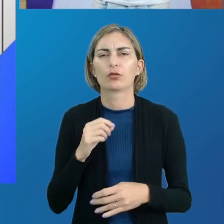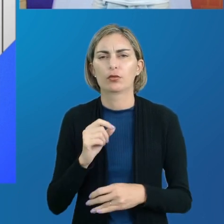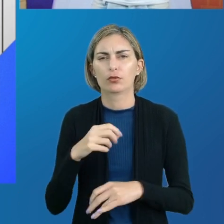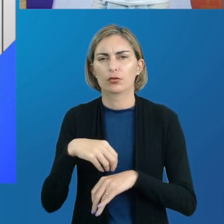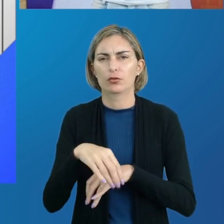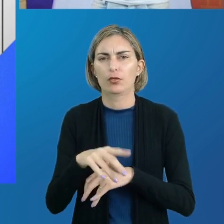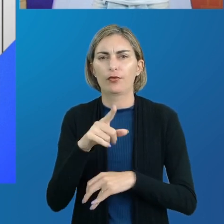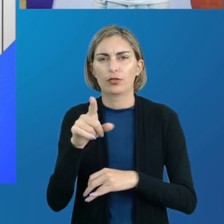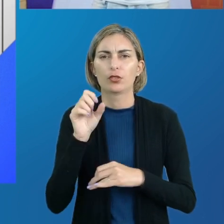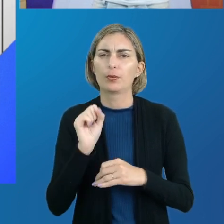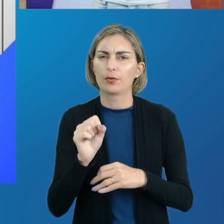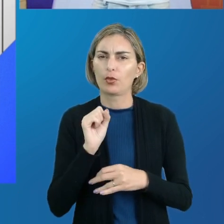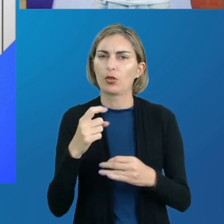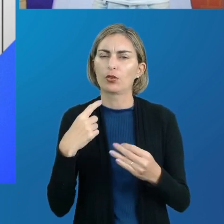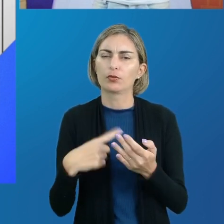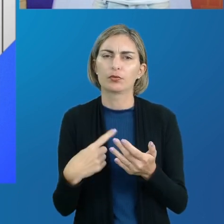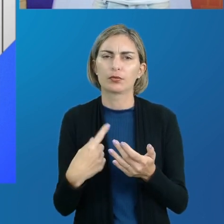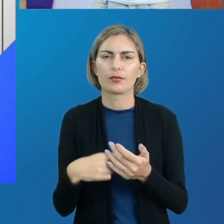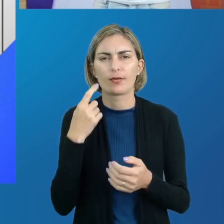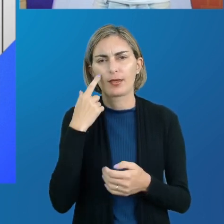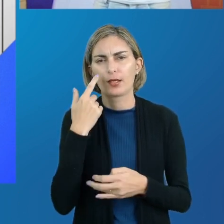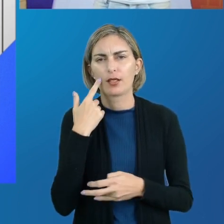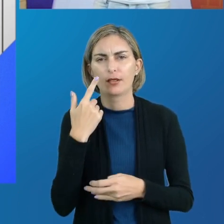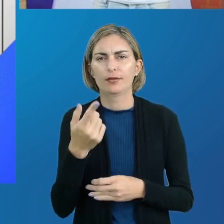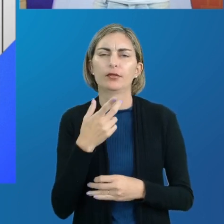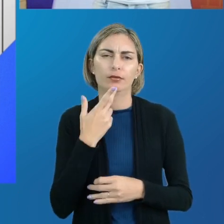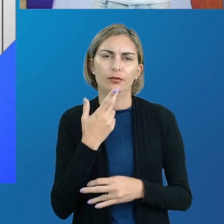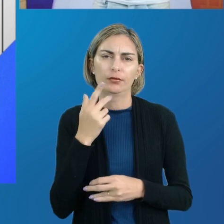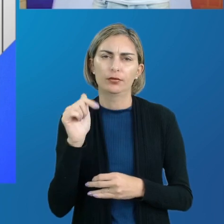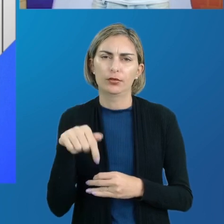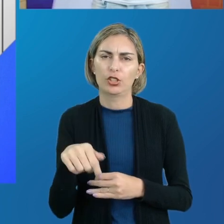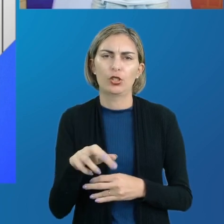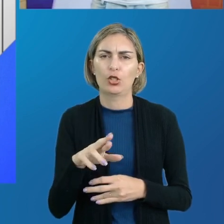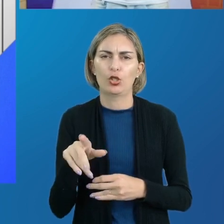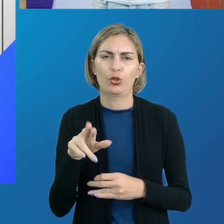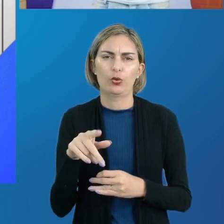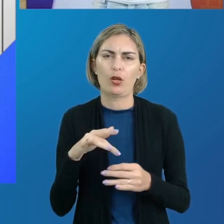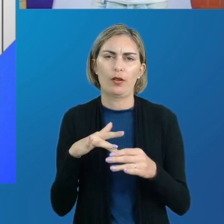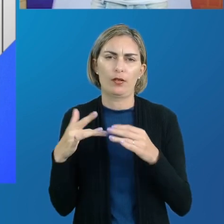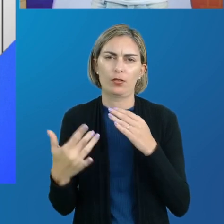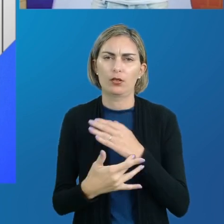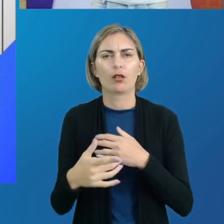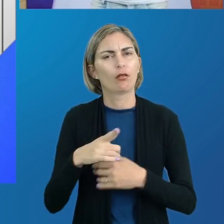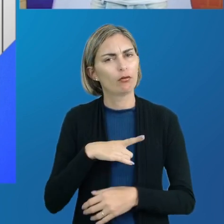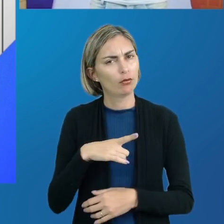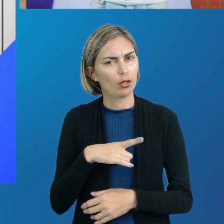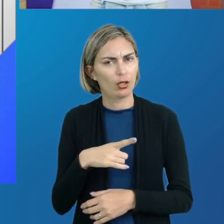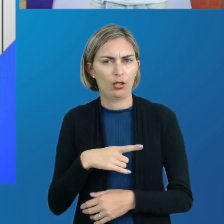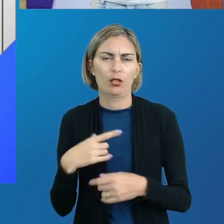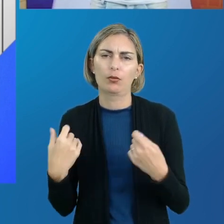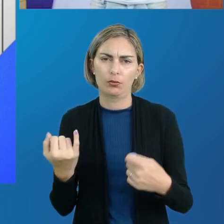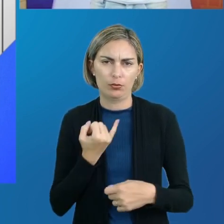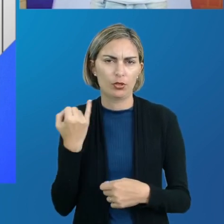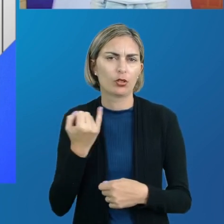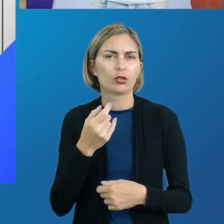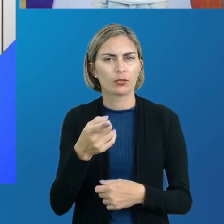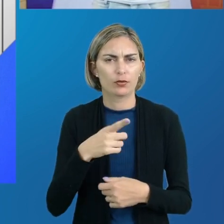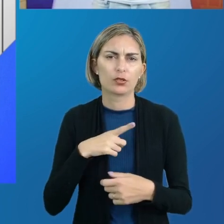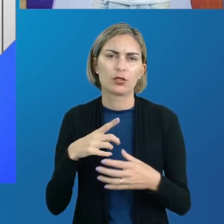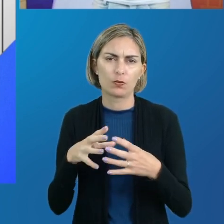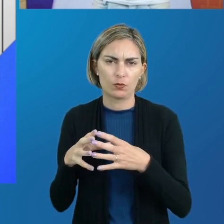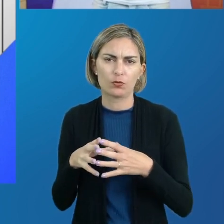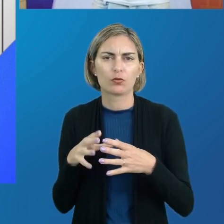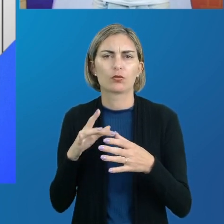que você pode combinar. Não é porque, o que eu estou falando aqui, não é porque você não vai ter uma rede social. Tem que ter, é importante. Você tem que estar nesse